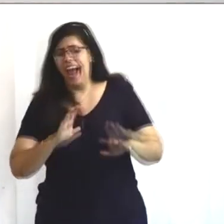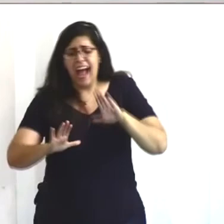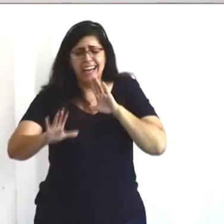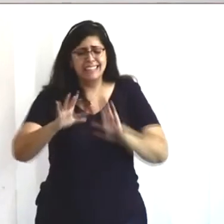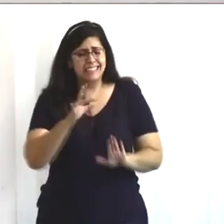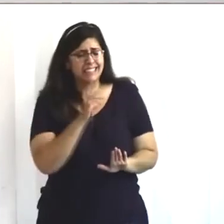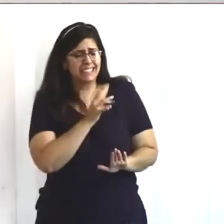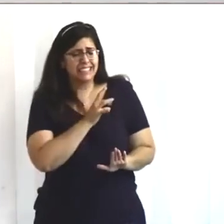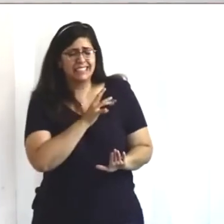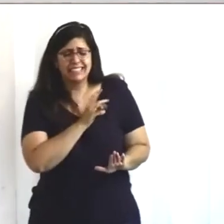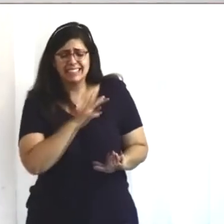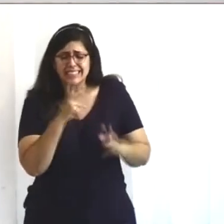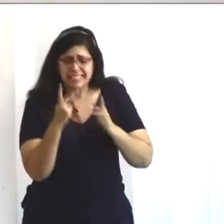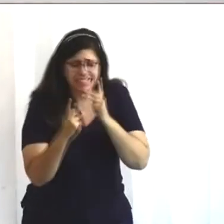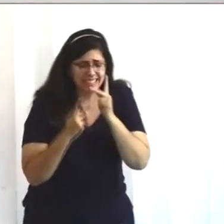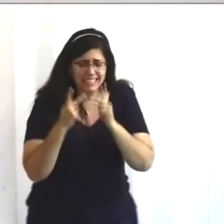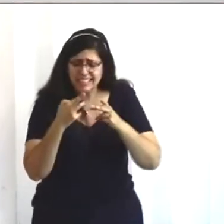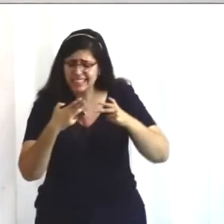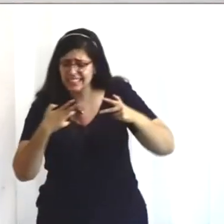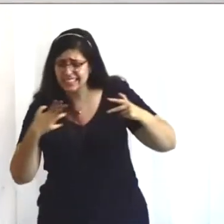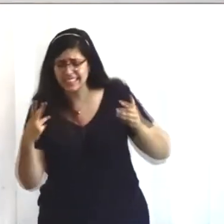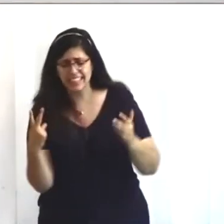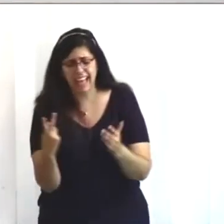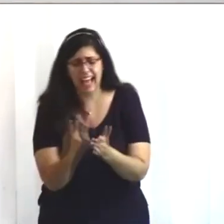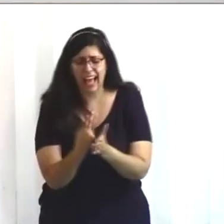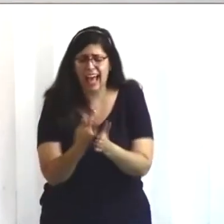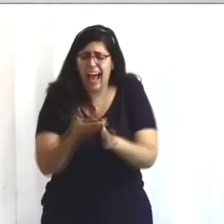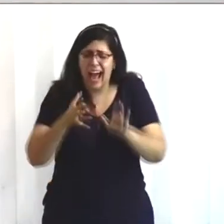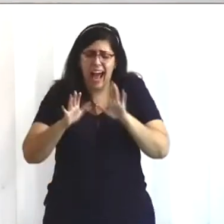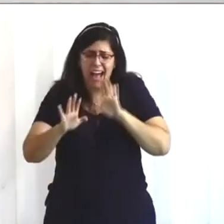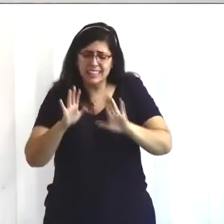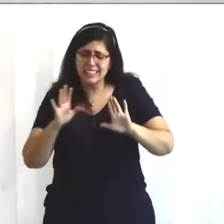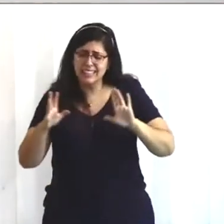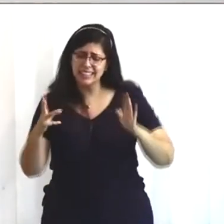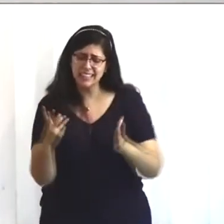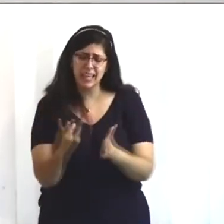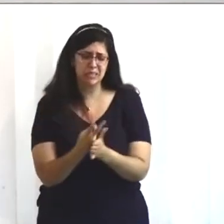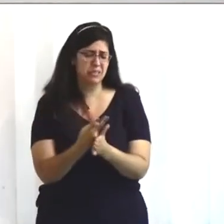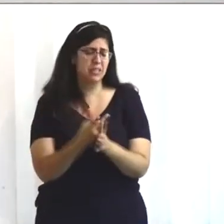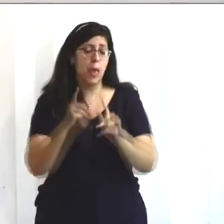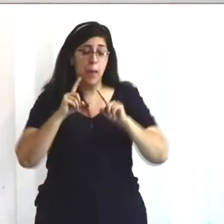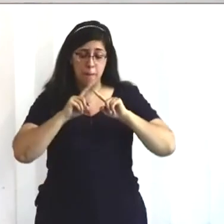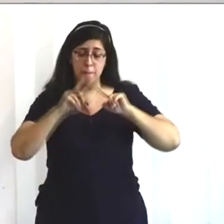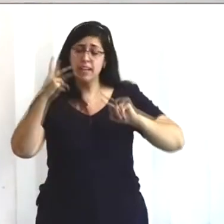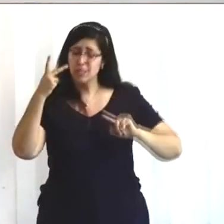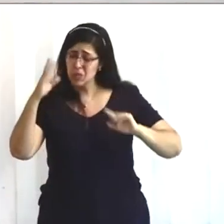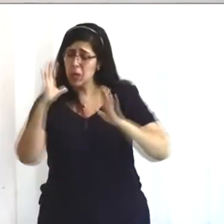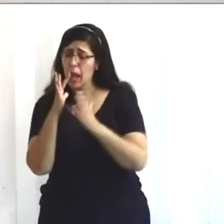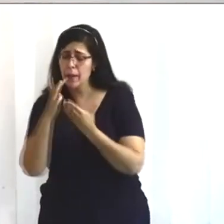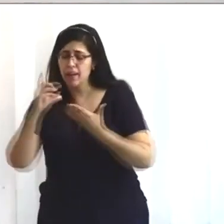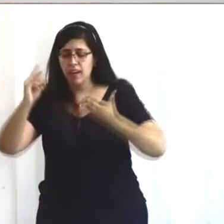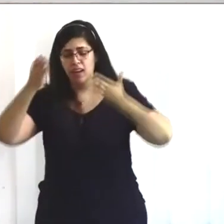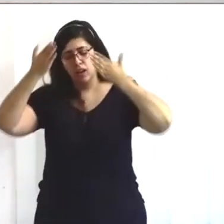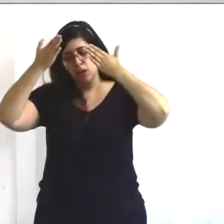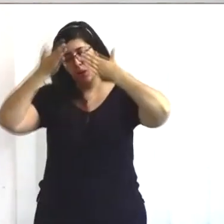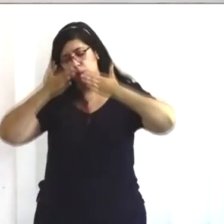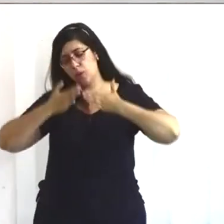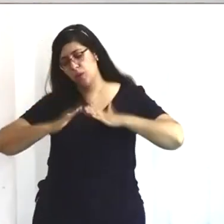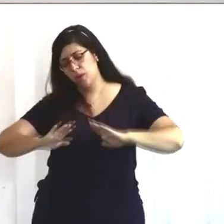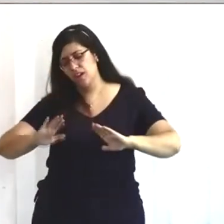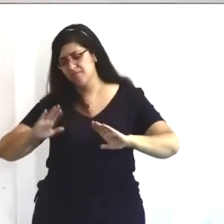Santo que salvou. O Senhor Jesus Cristo disse: aqueles a quem o Pai me deu, não lanço fora, a